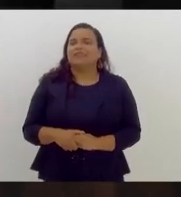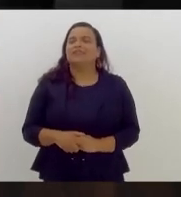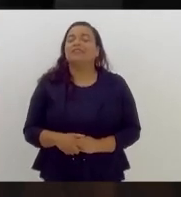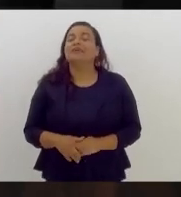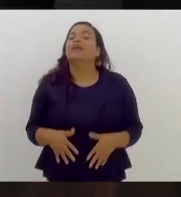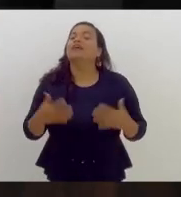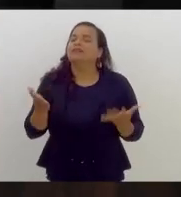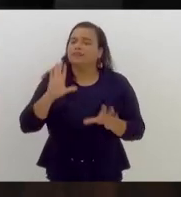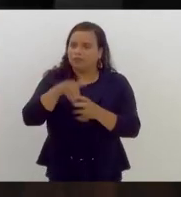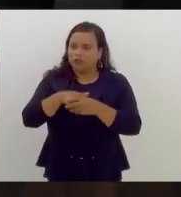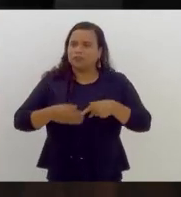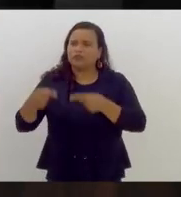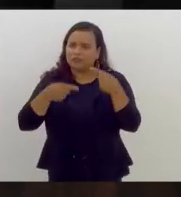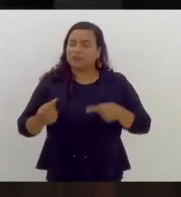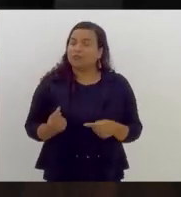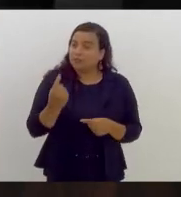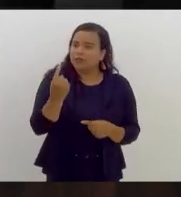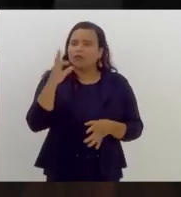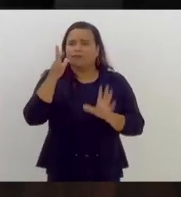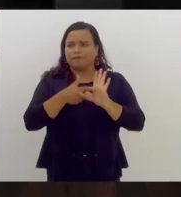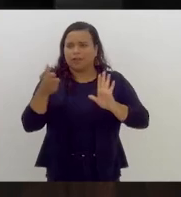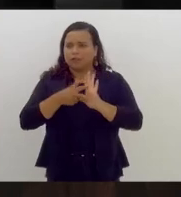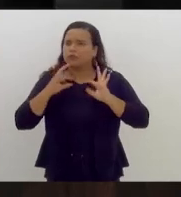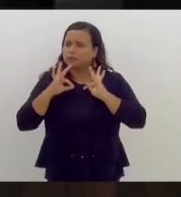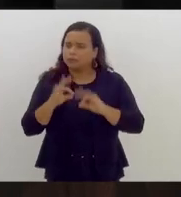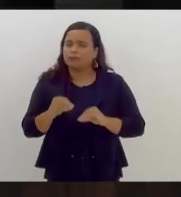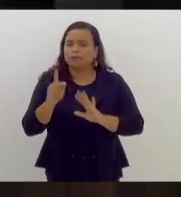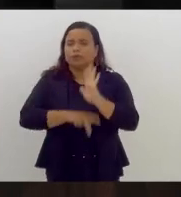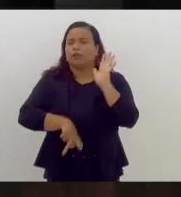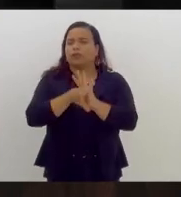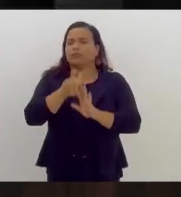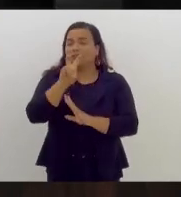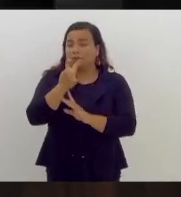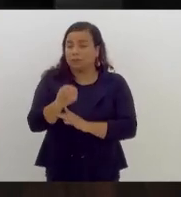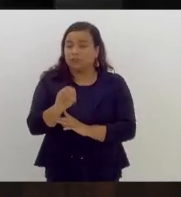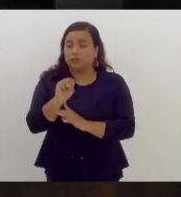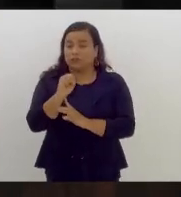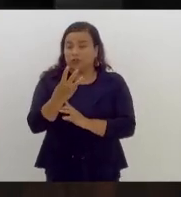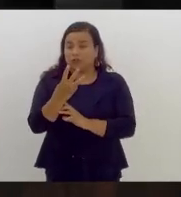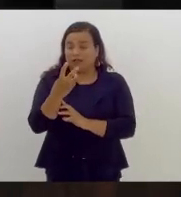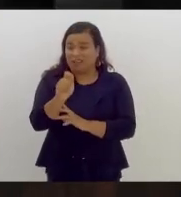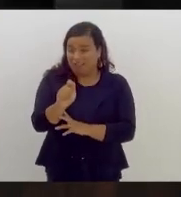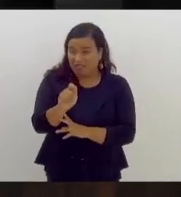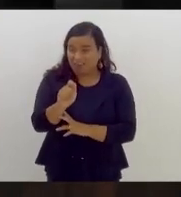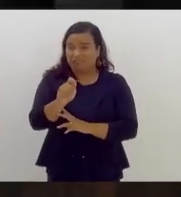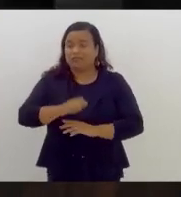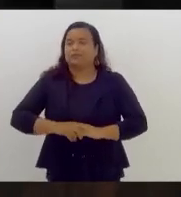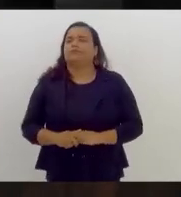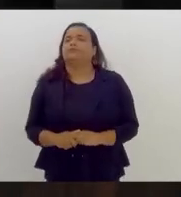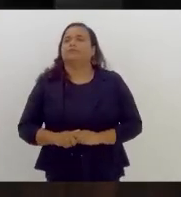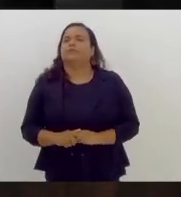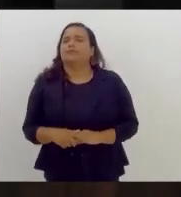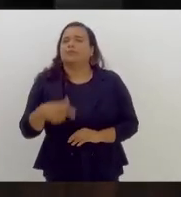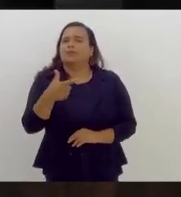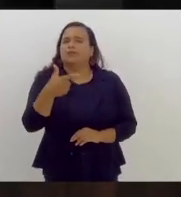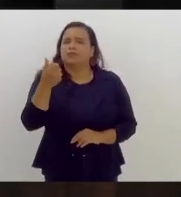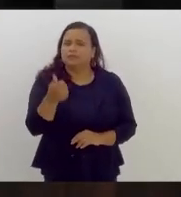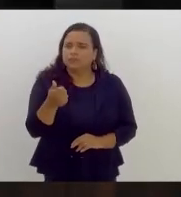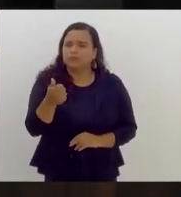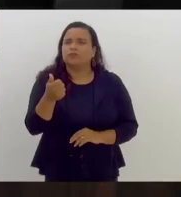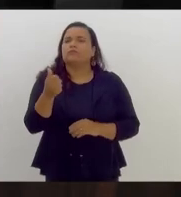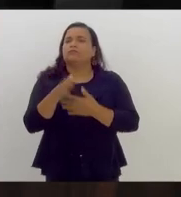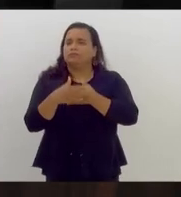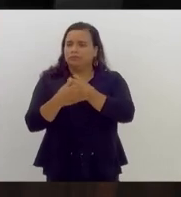Em votação, em discussão única, veto total oposto ao projeto de lei 5083-A, de 21, de autoria dos